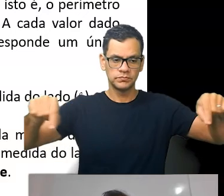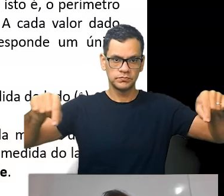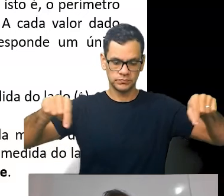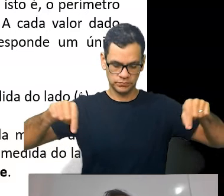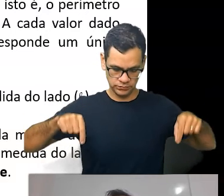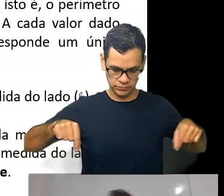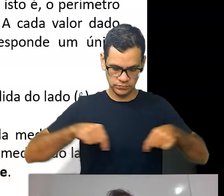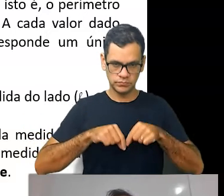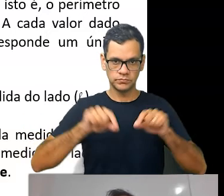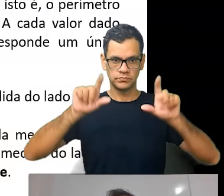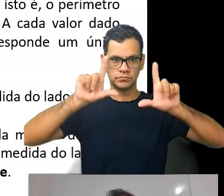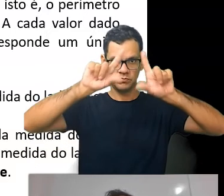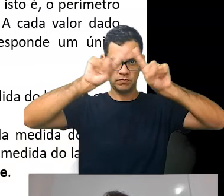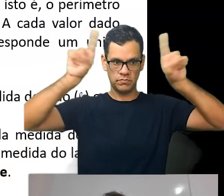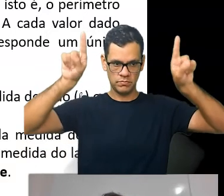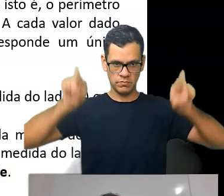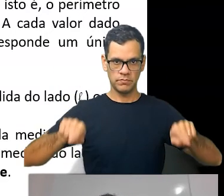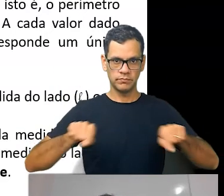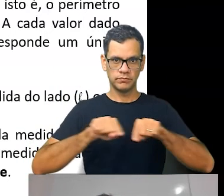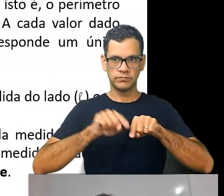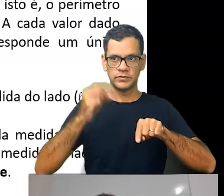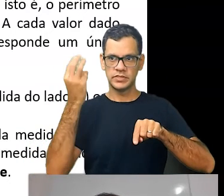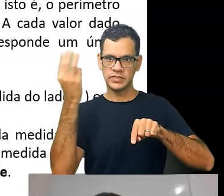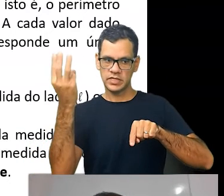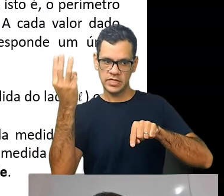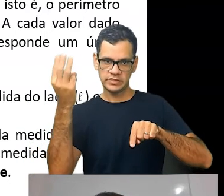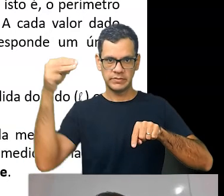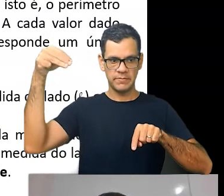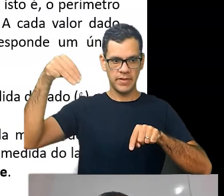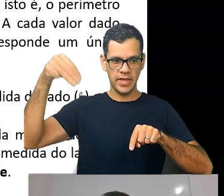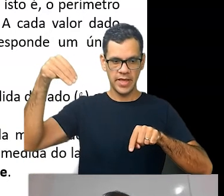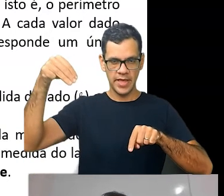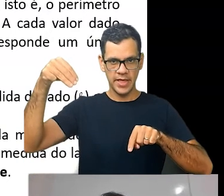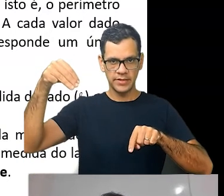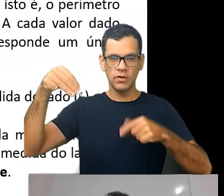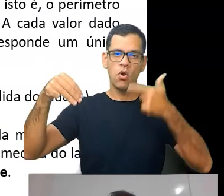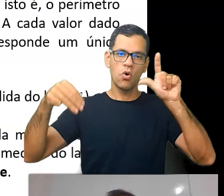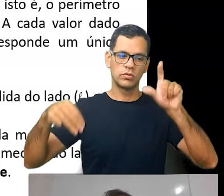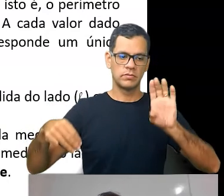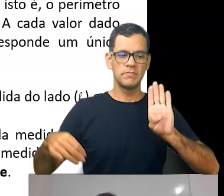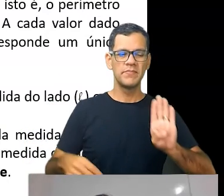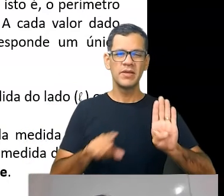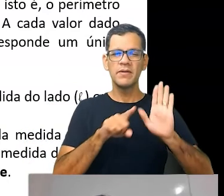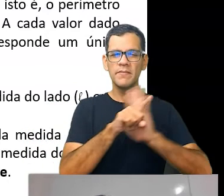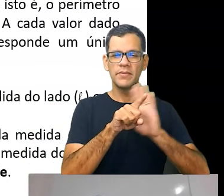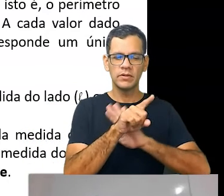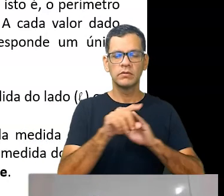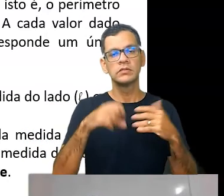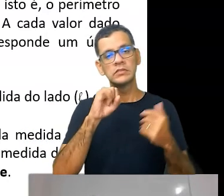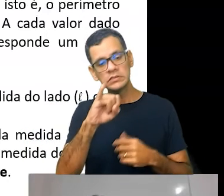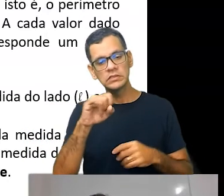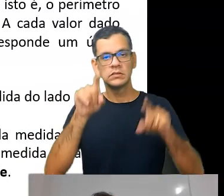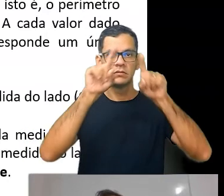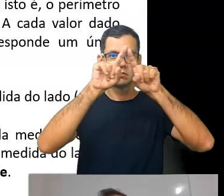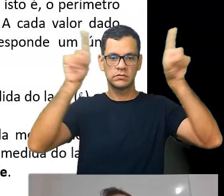Qual o perímetro de um terreno quadrado cuja medida do lado é 3,5 metros? E a pergunta B, qual a medida do lado